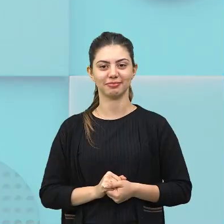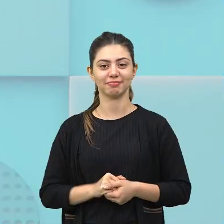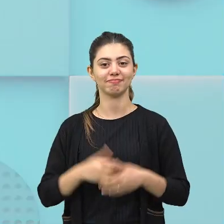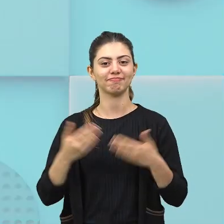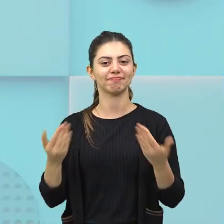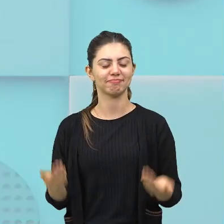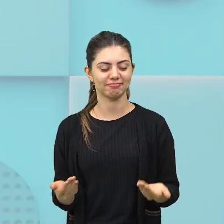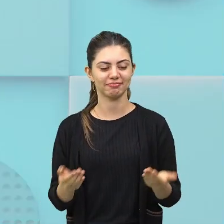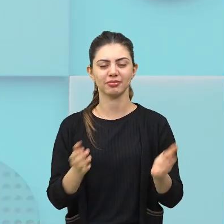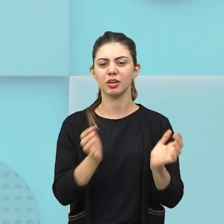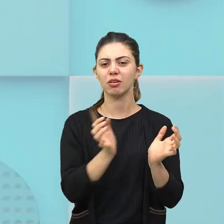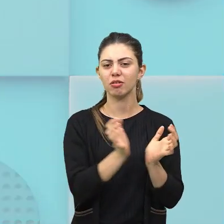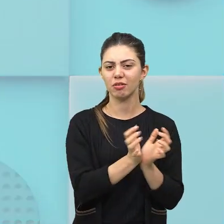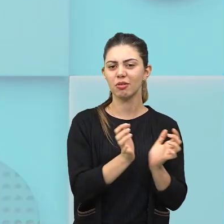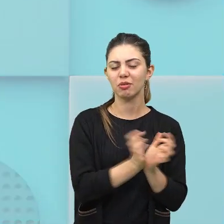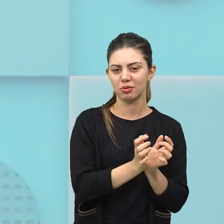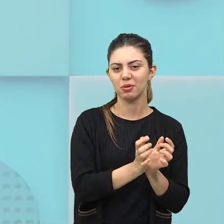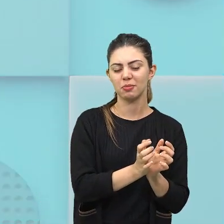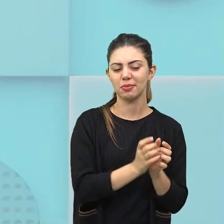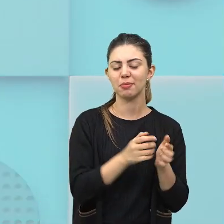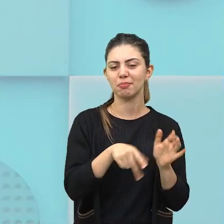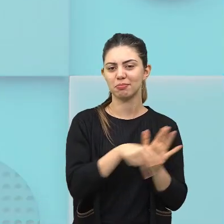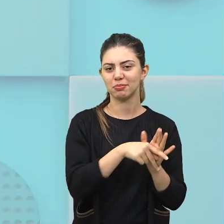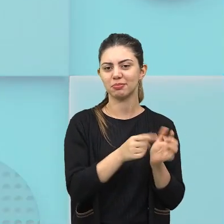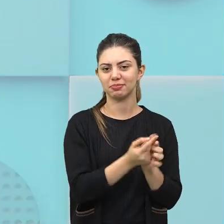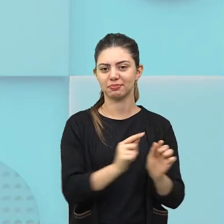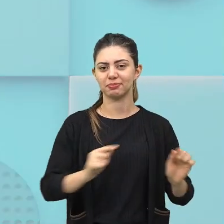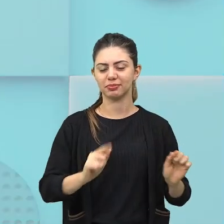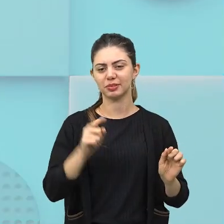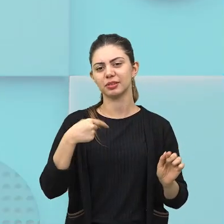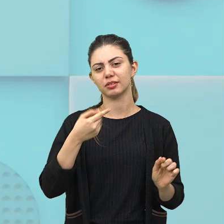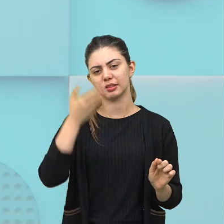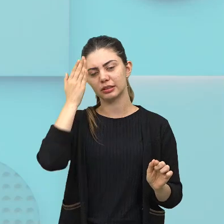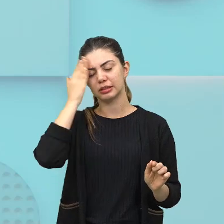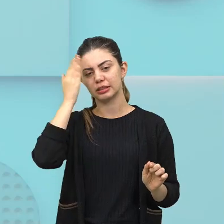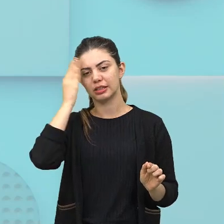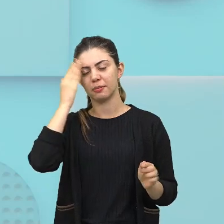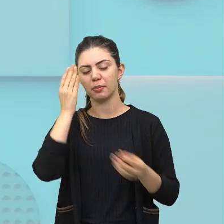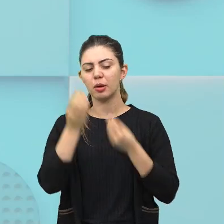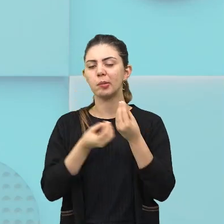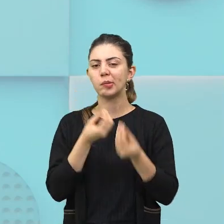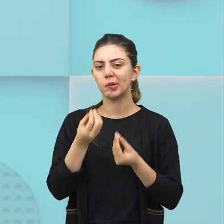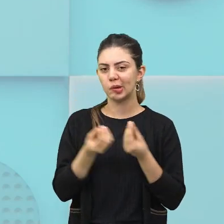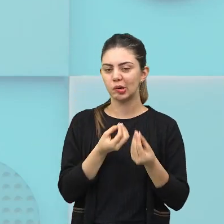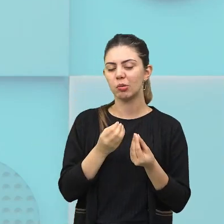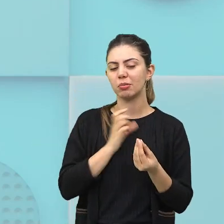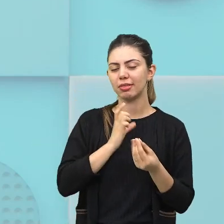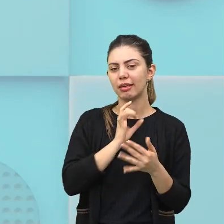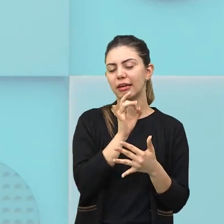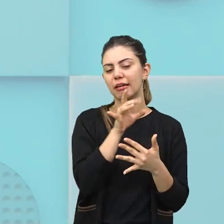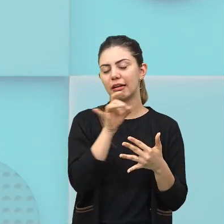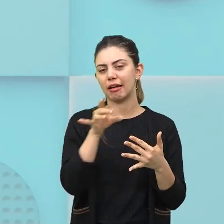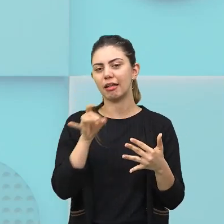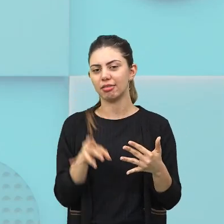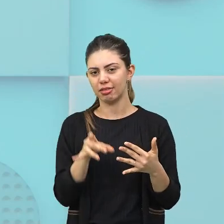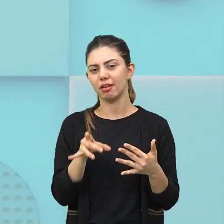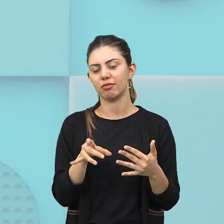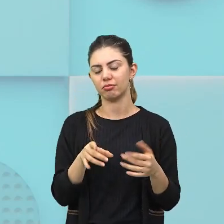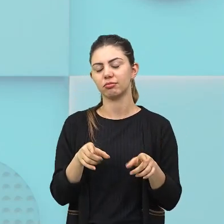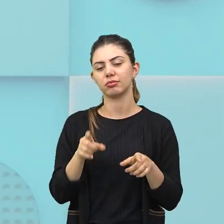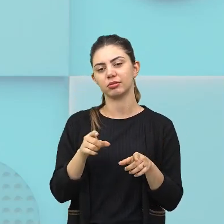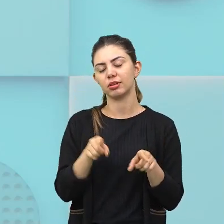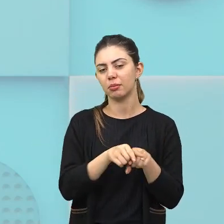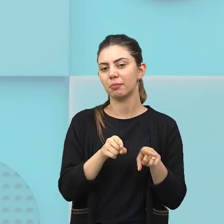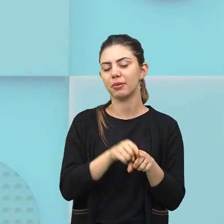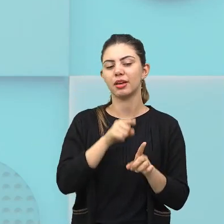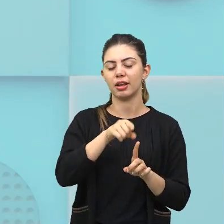Classes de palavras, nós sabemos que são 10, nós sabemos também mais ou menos como funciona cada uma das funções, para que elas servem,